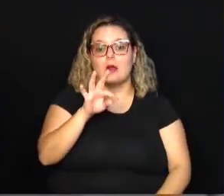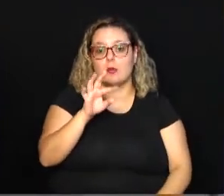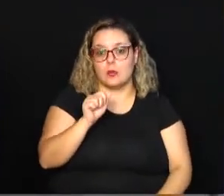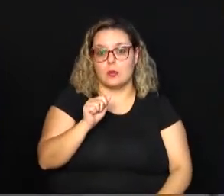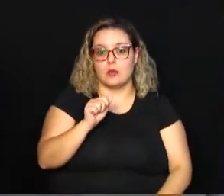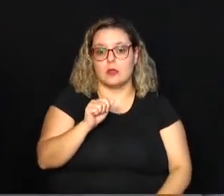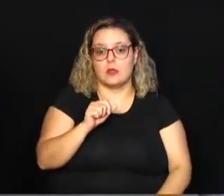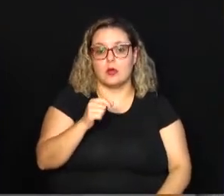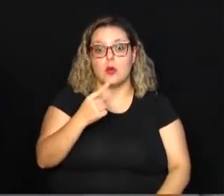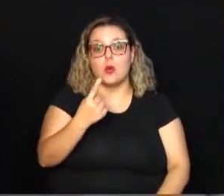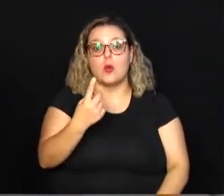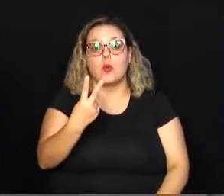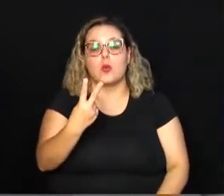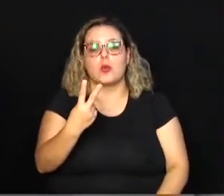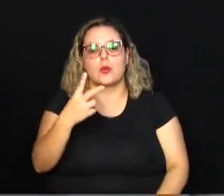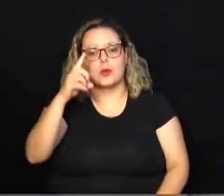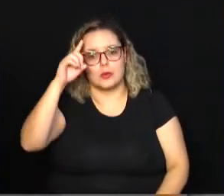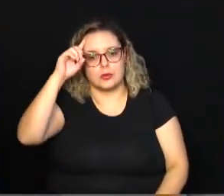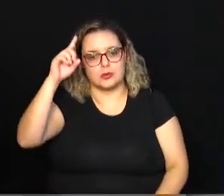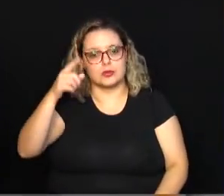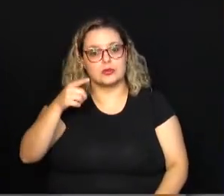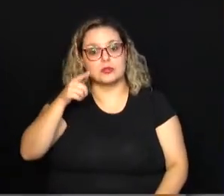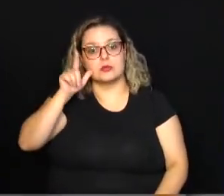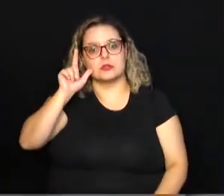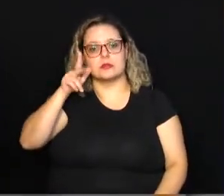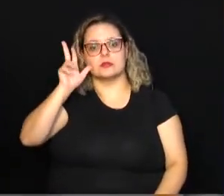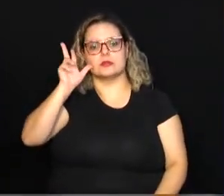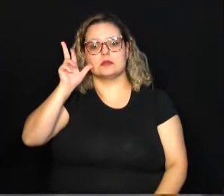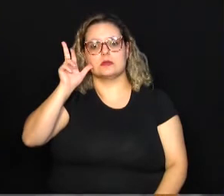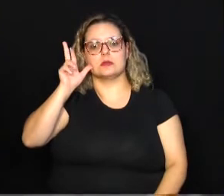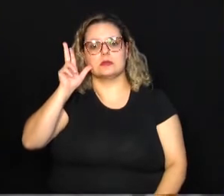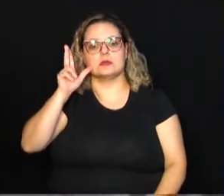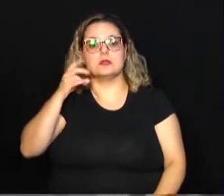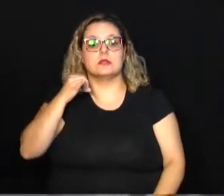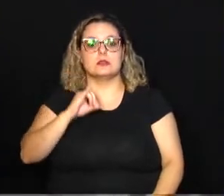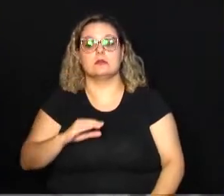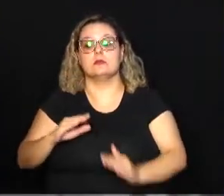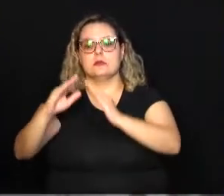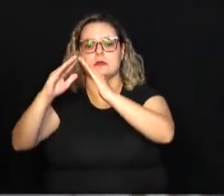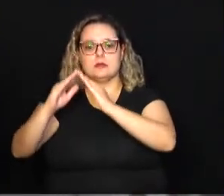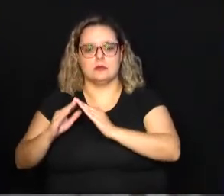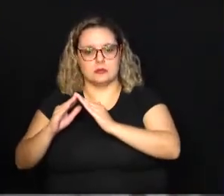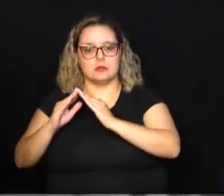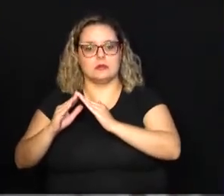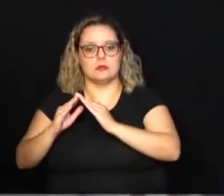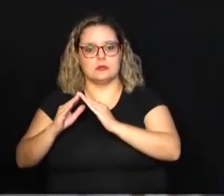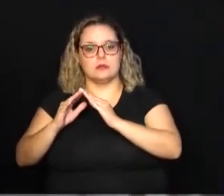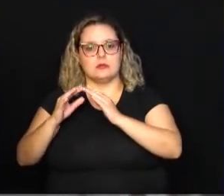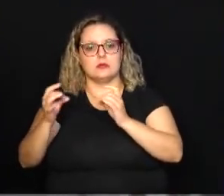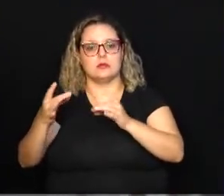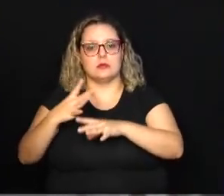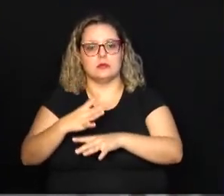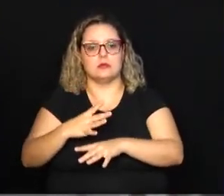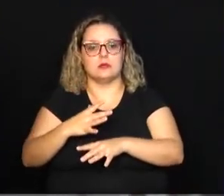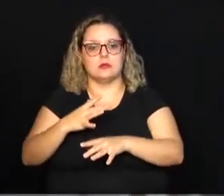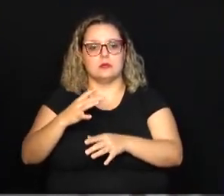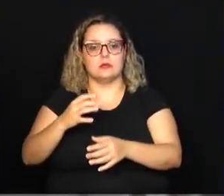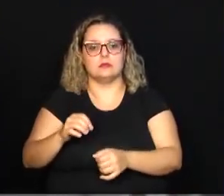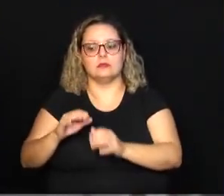essa alta, desde que se instale essa unidade na casa dele. Então, ele vai completar o tratamento e me libera um leito